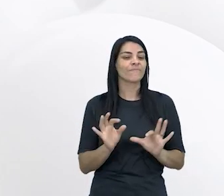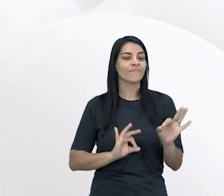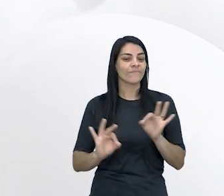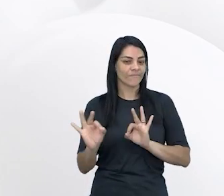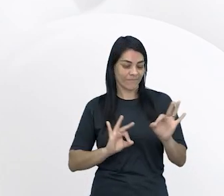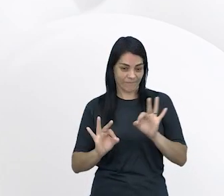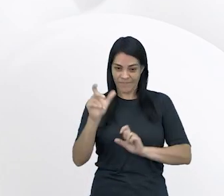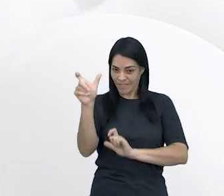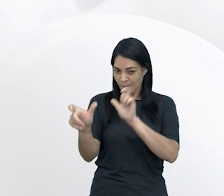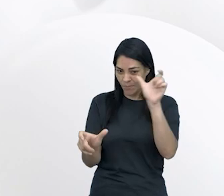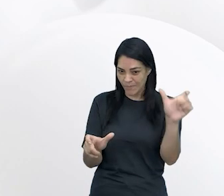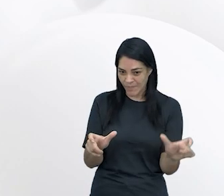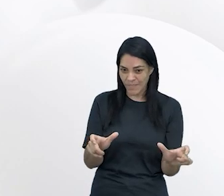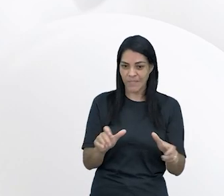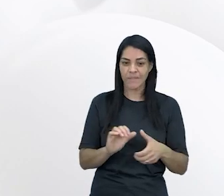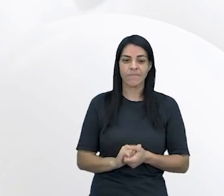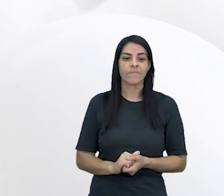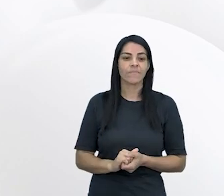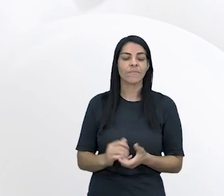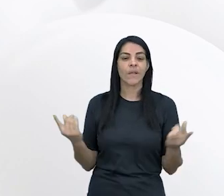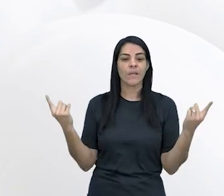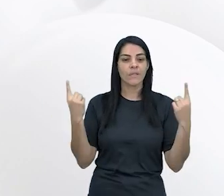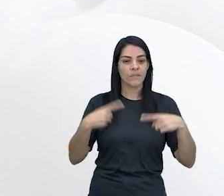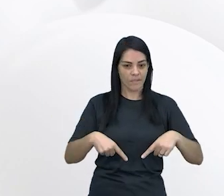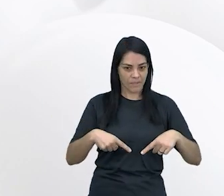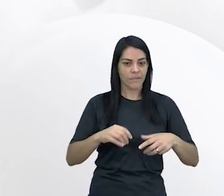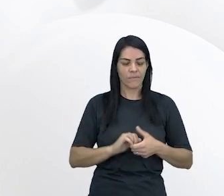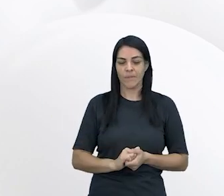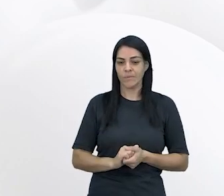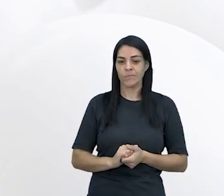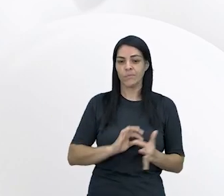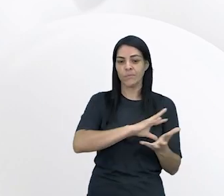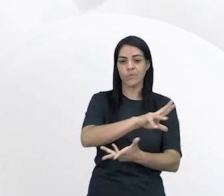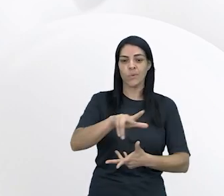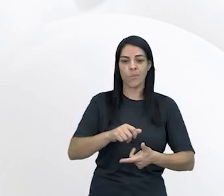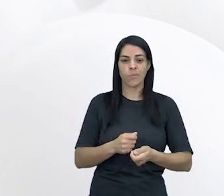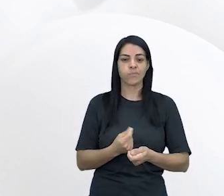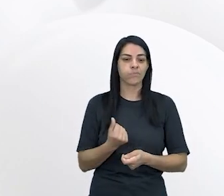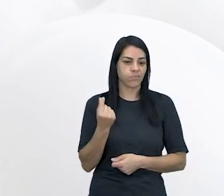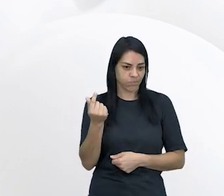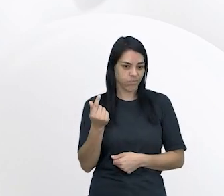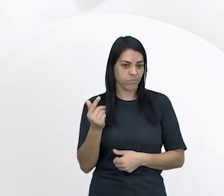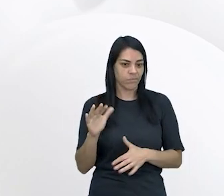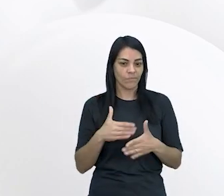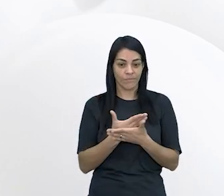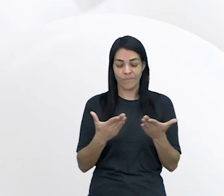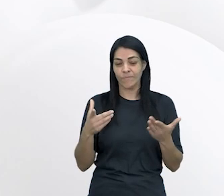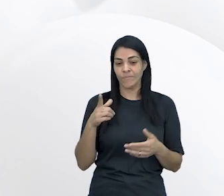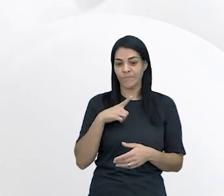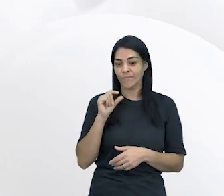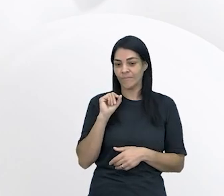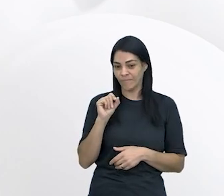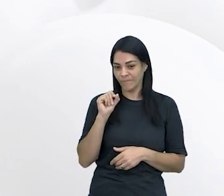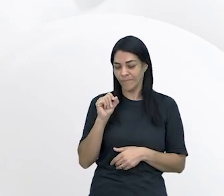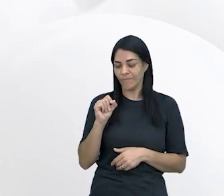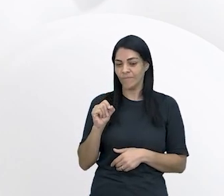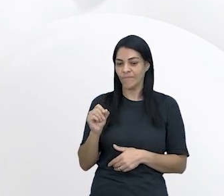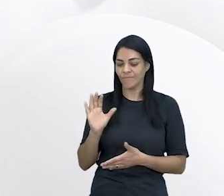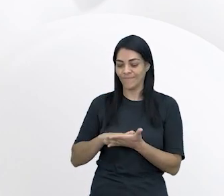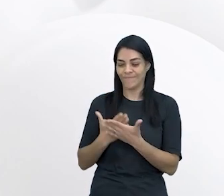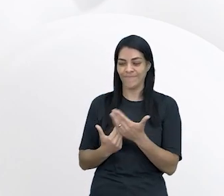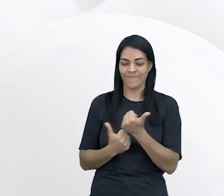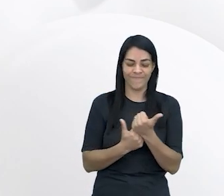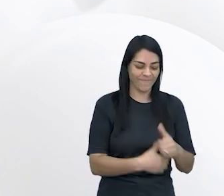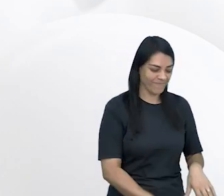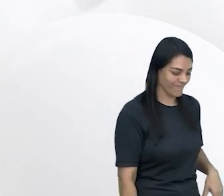preparar essas pessoas para os desafios do complexo mundo financeiro. E realmente nós estamos num mundo complexo e que temos